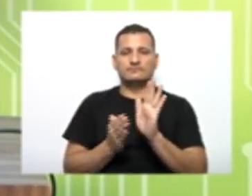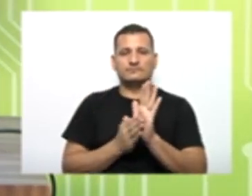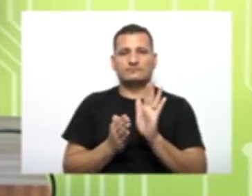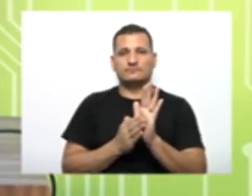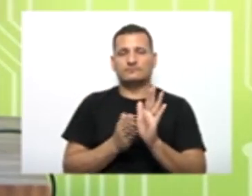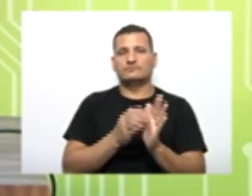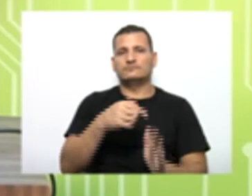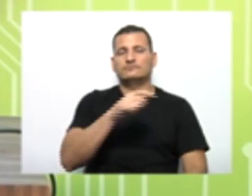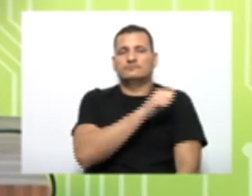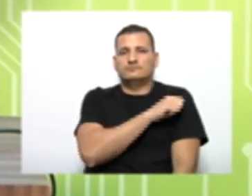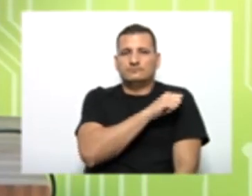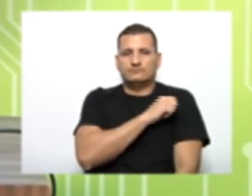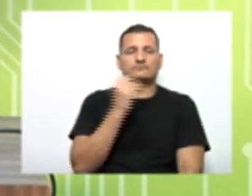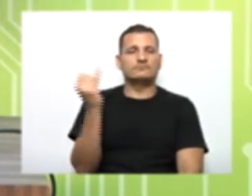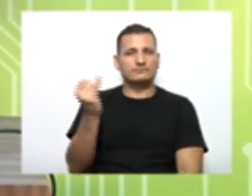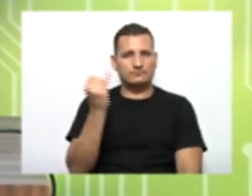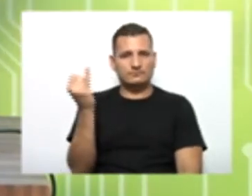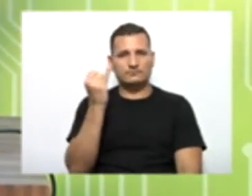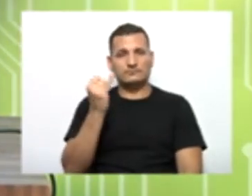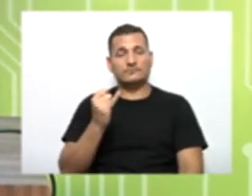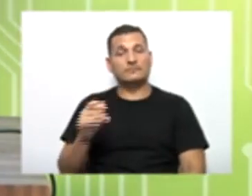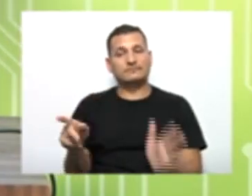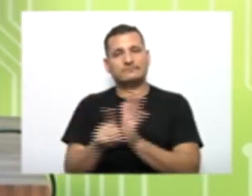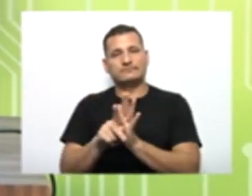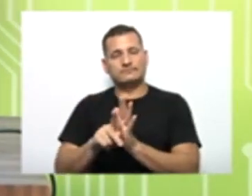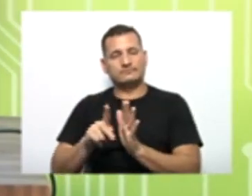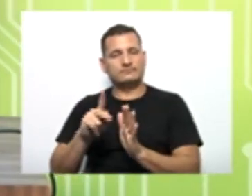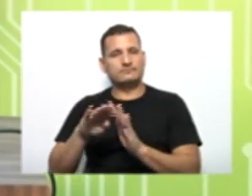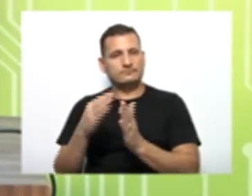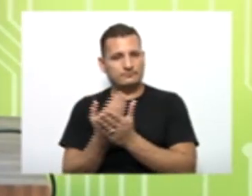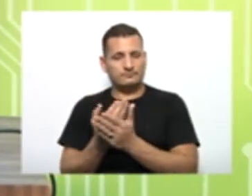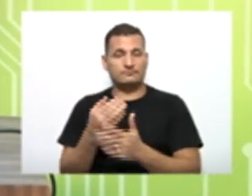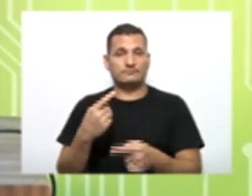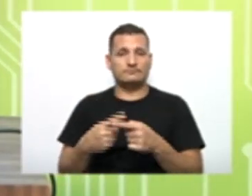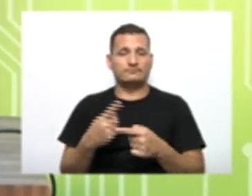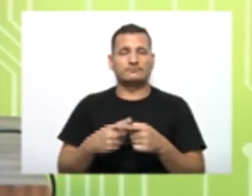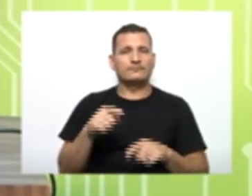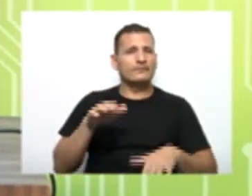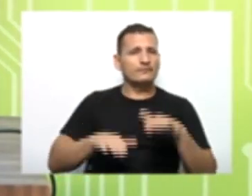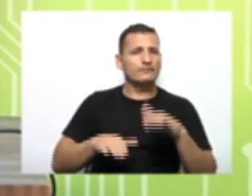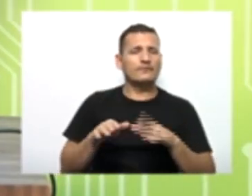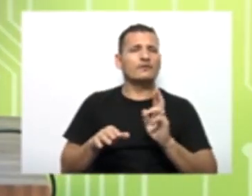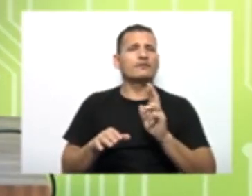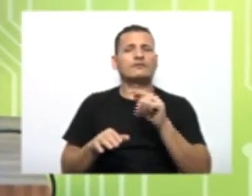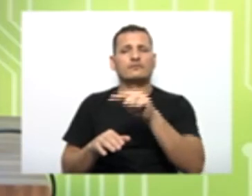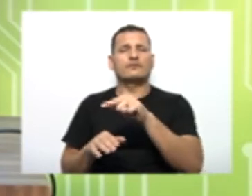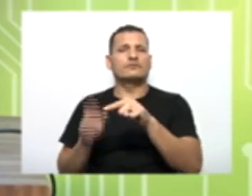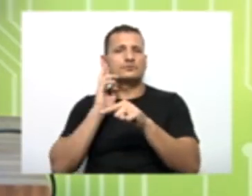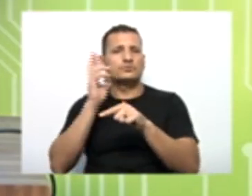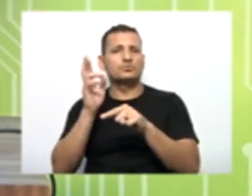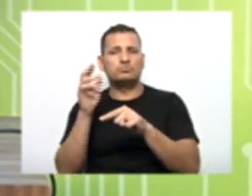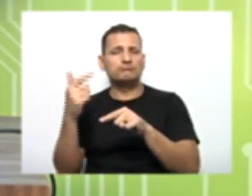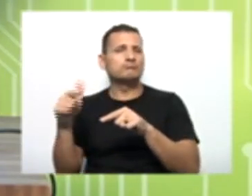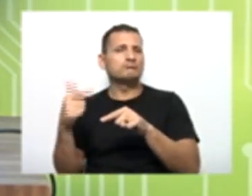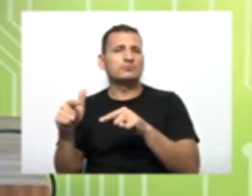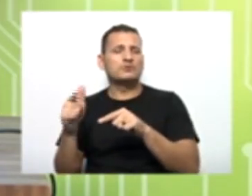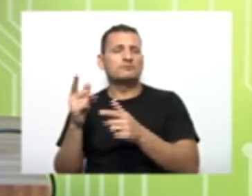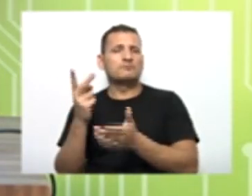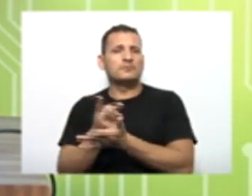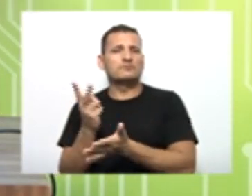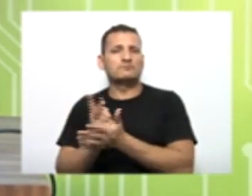definindo quais as ações do Grêmio Estudantil que vão beneficiar os alunos na escola. Qual é o papel do Grêmio